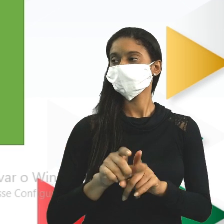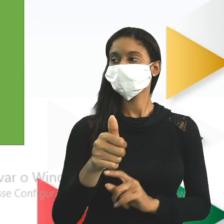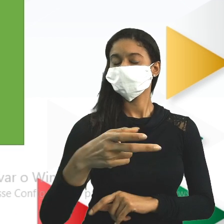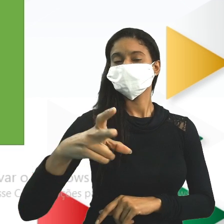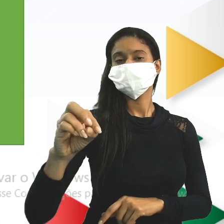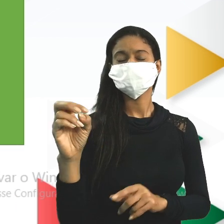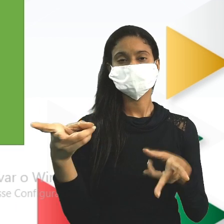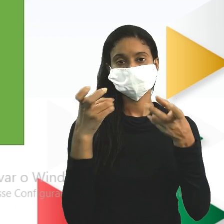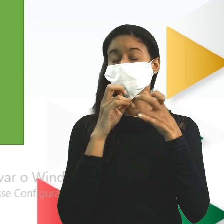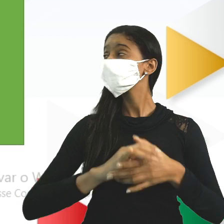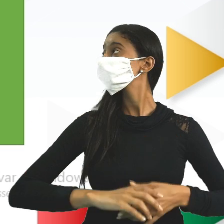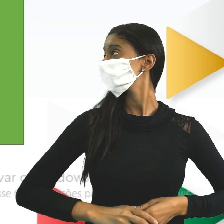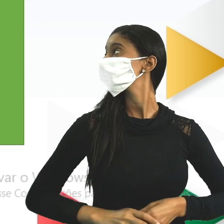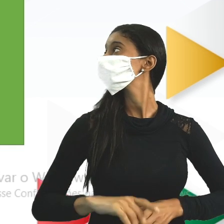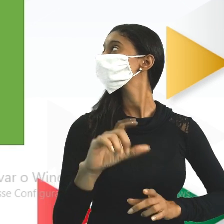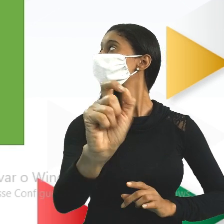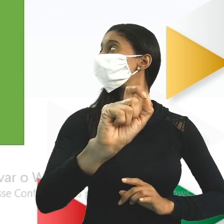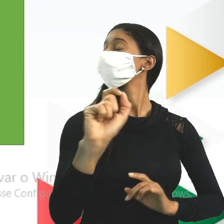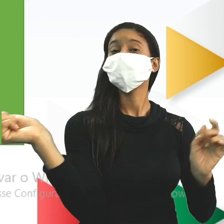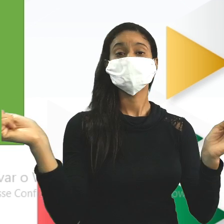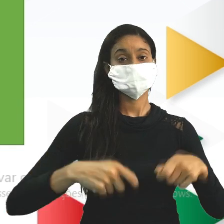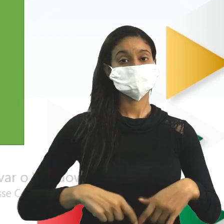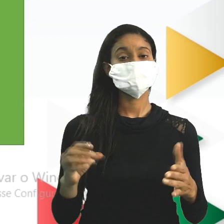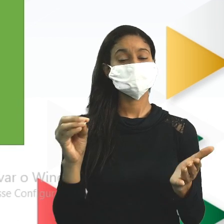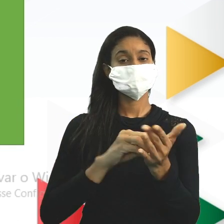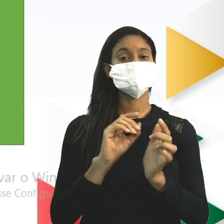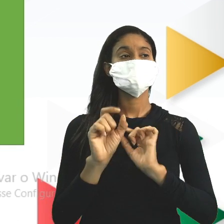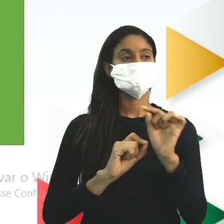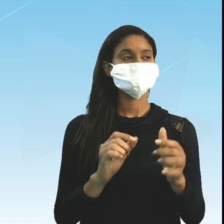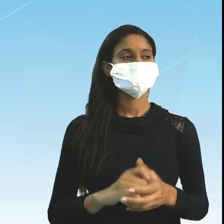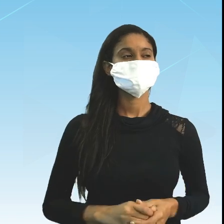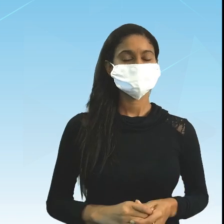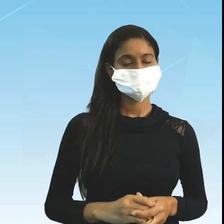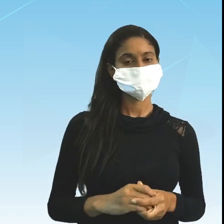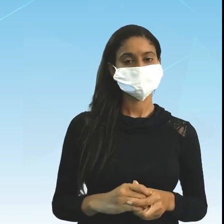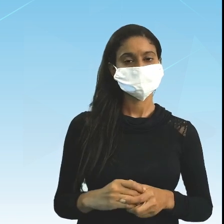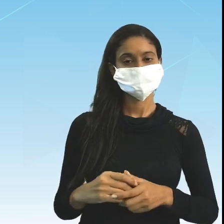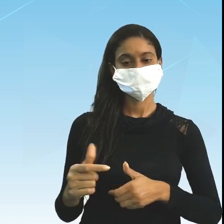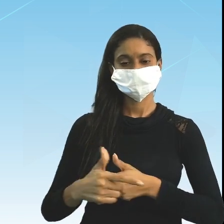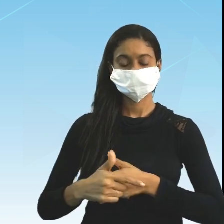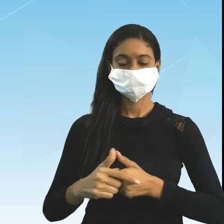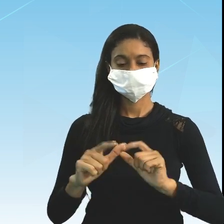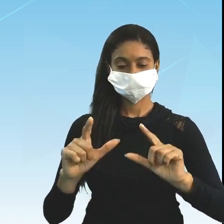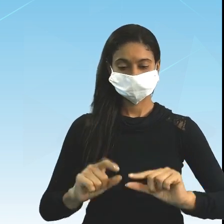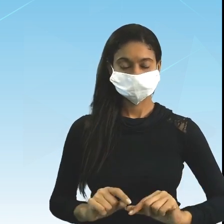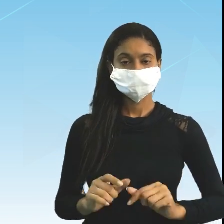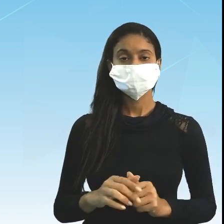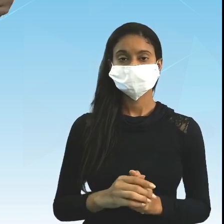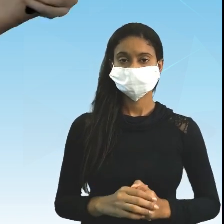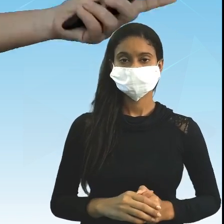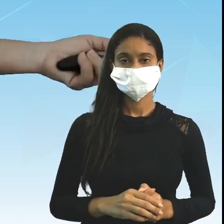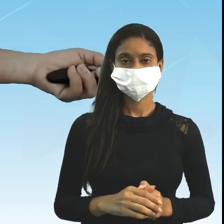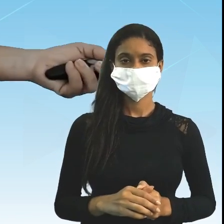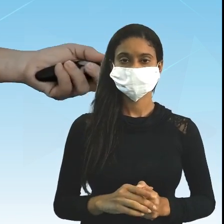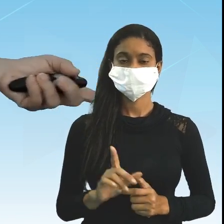perceber? Então isso a gente pode colocar em forma de papel menor, reduzidamente, o que seria na realidade. Tá